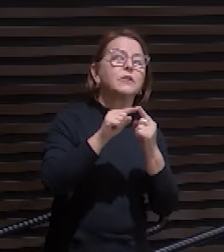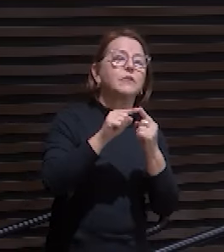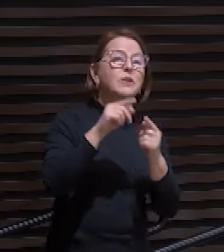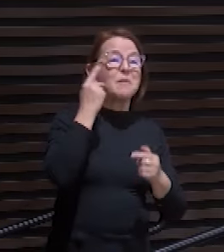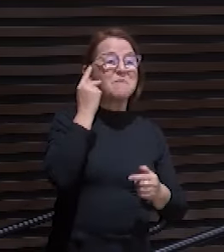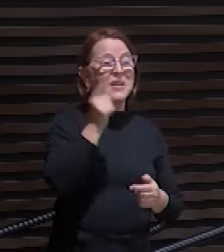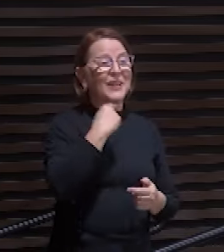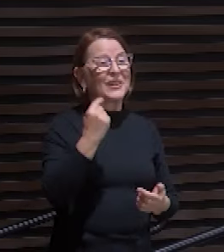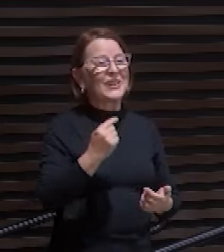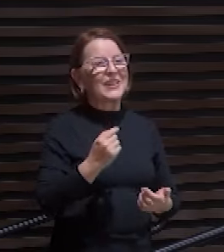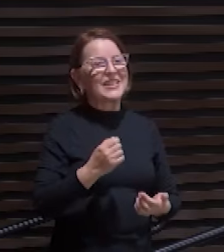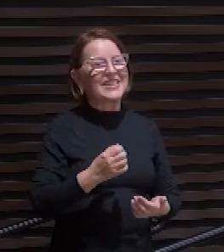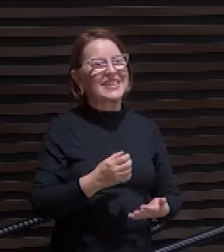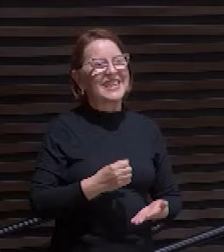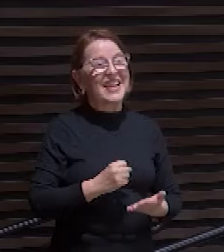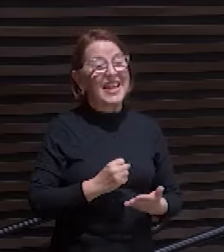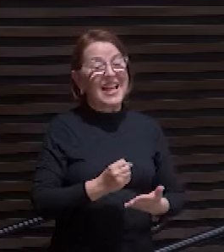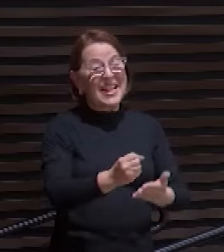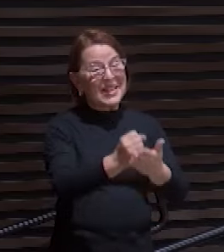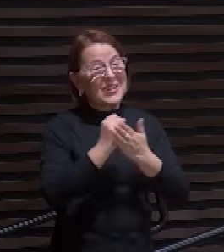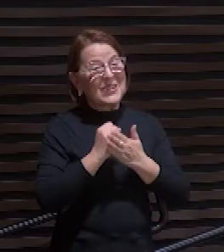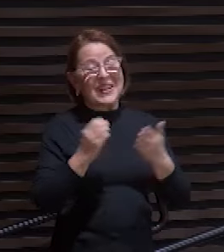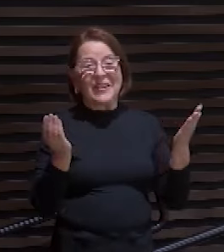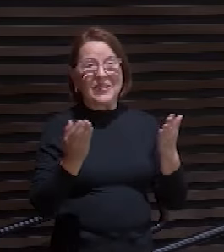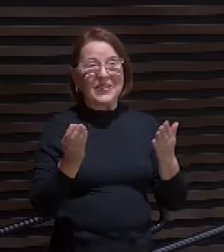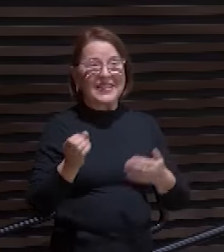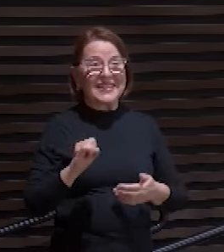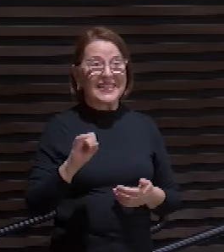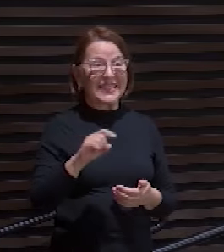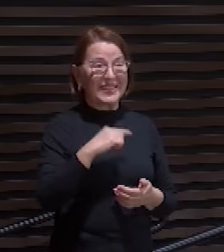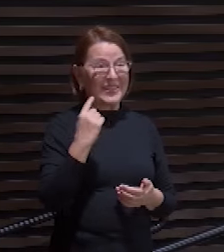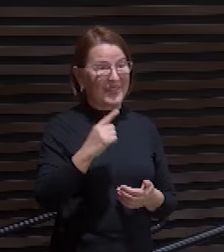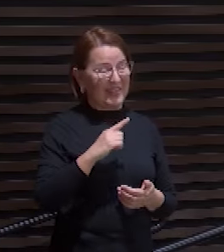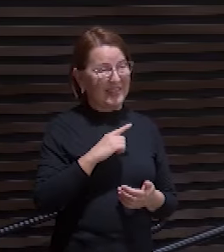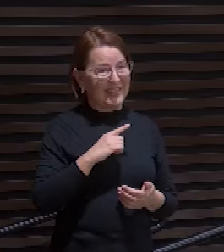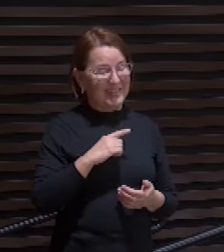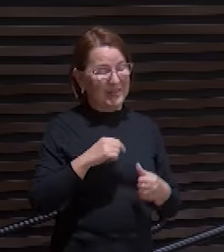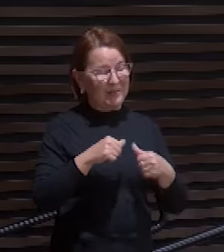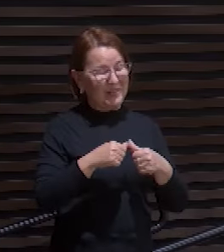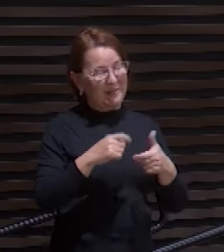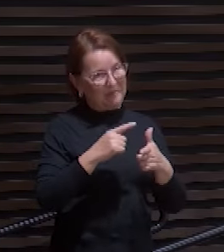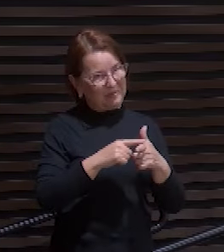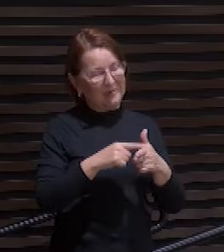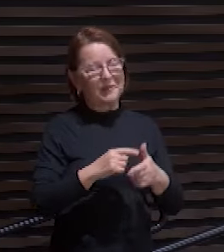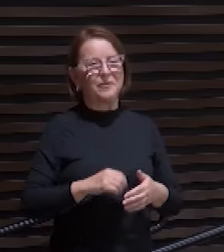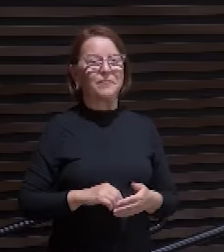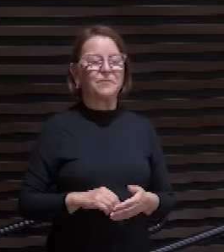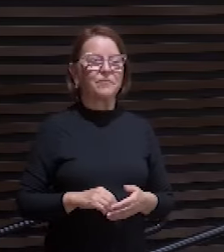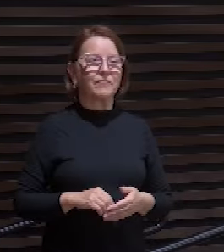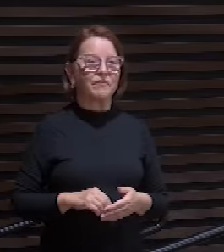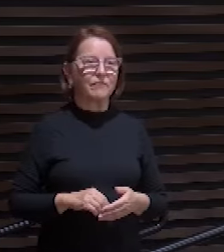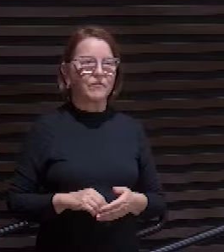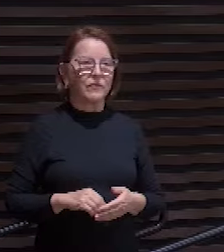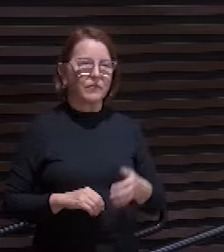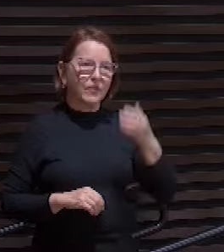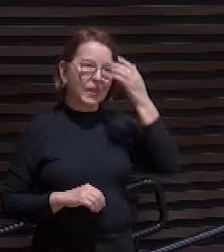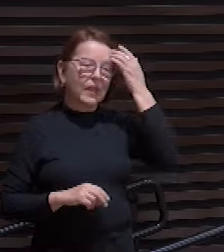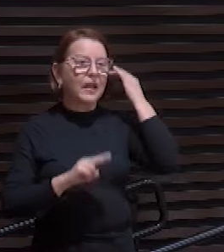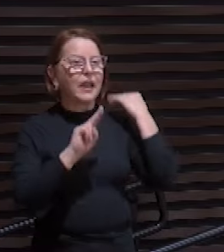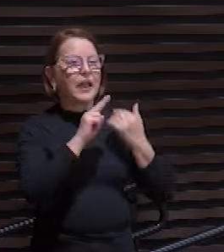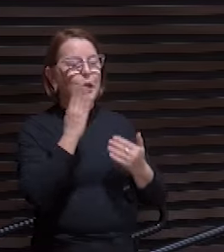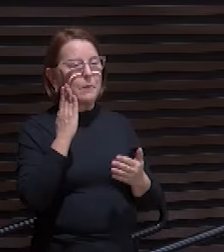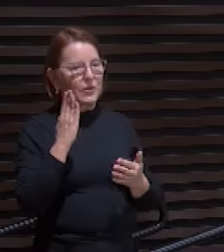hoje quando a gente passarmos por ela. Oh, coisa linda. E o nosso texto base foi quando o escritor aos Hebreus diz que nós não temos um